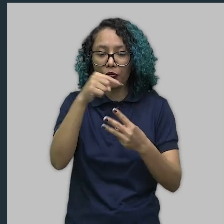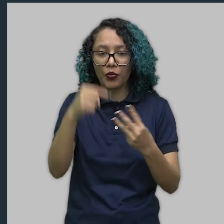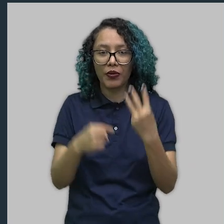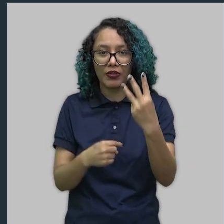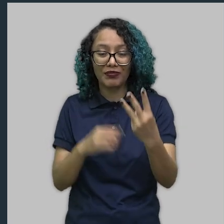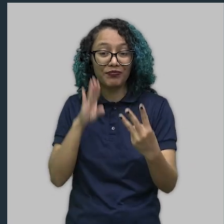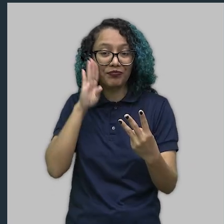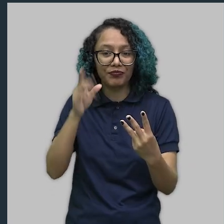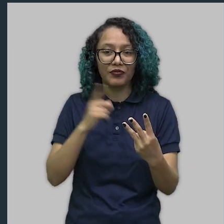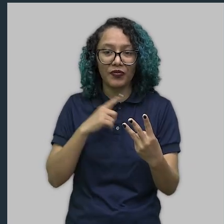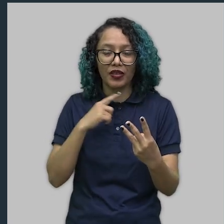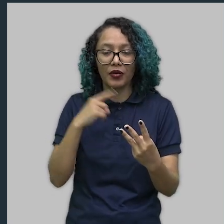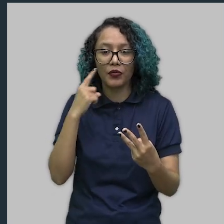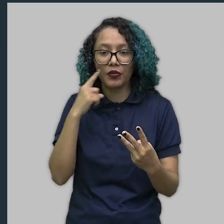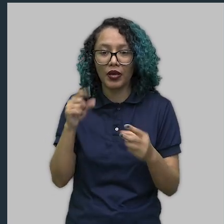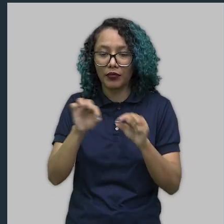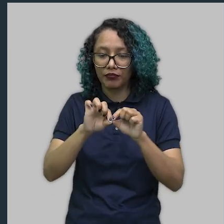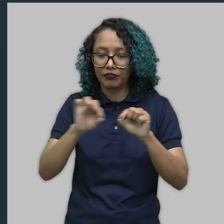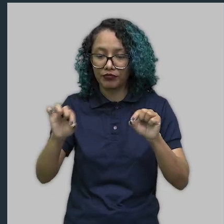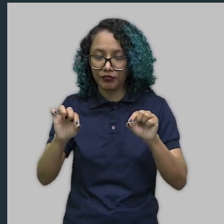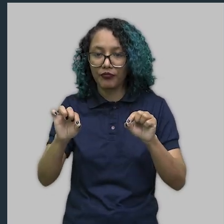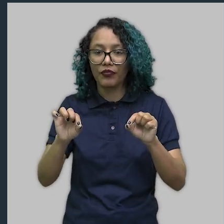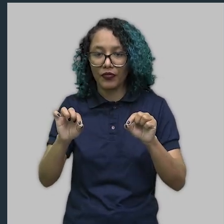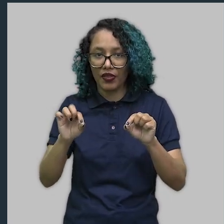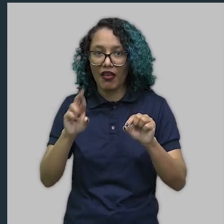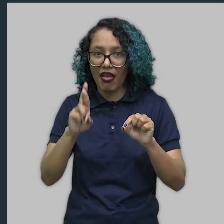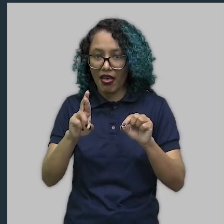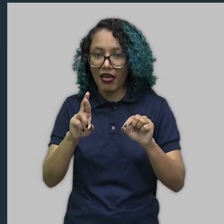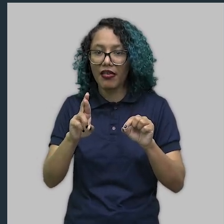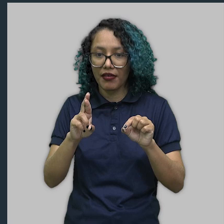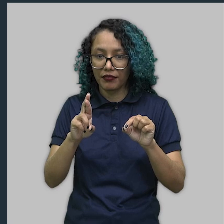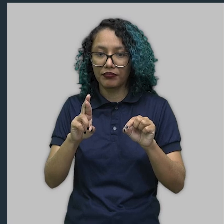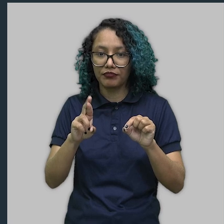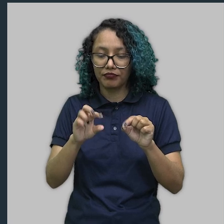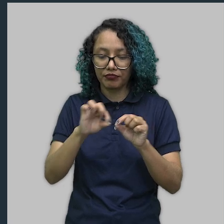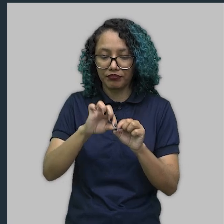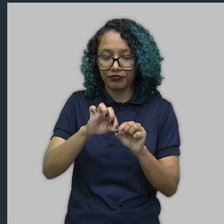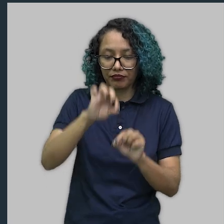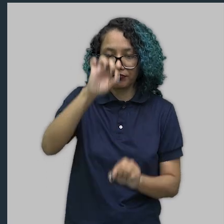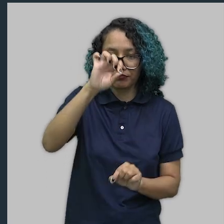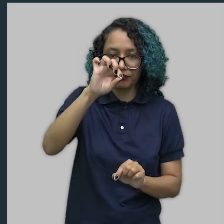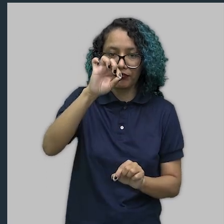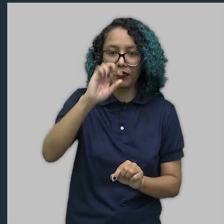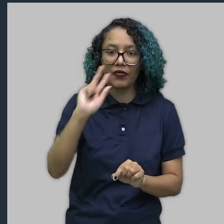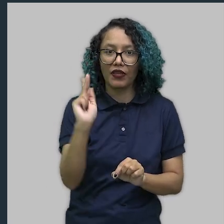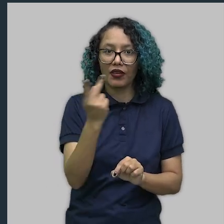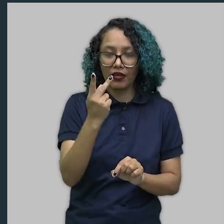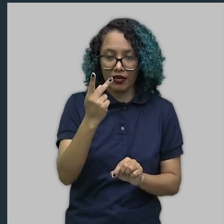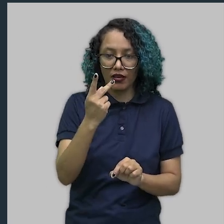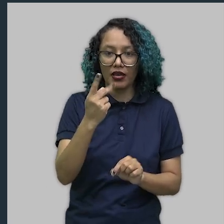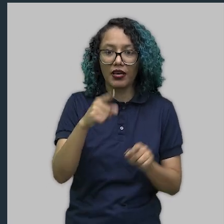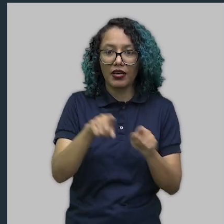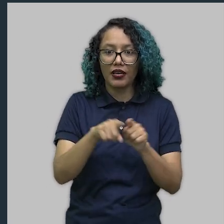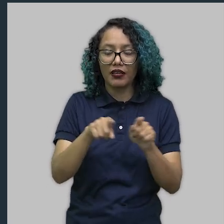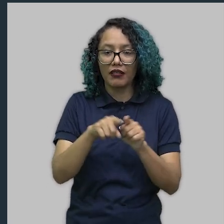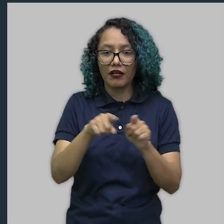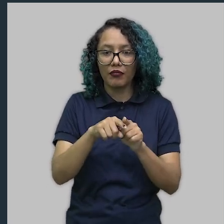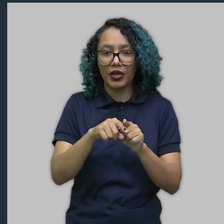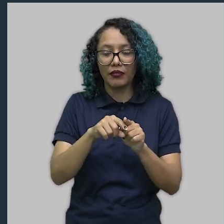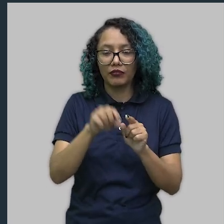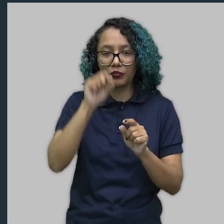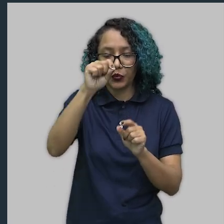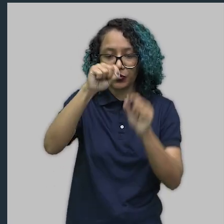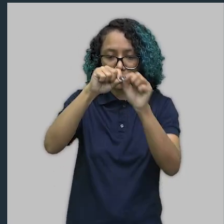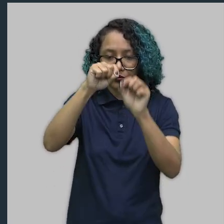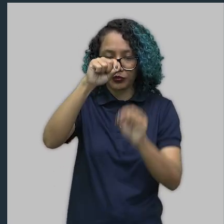principais: o raio, R, da base circular, a altura, H, distância do vértice ao